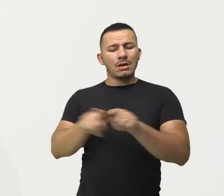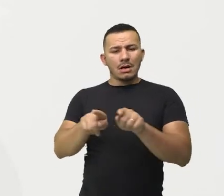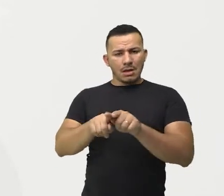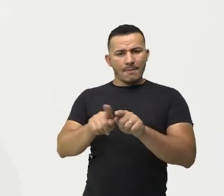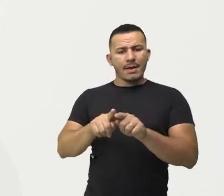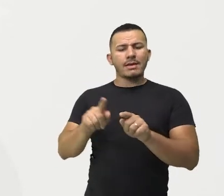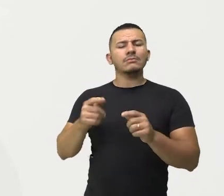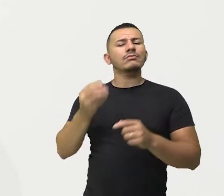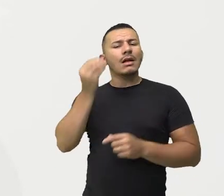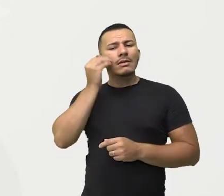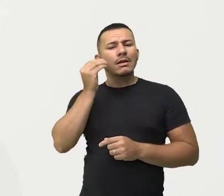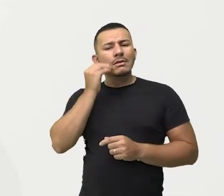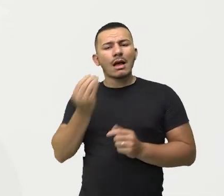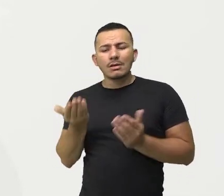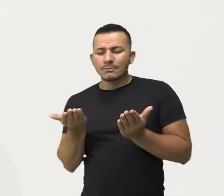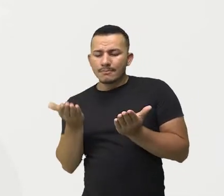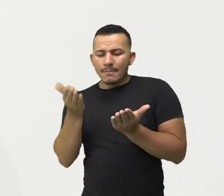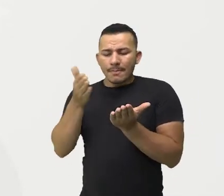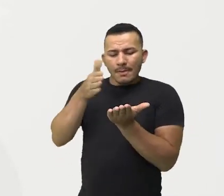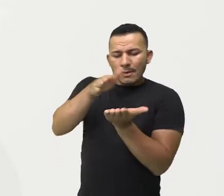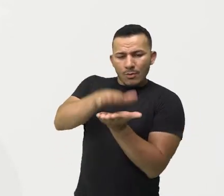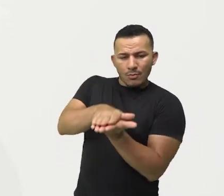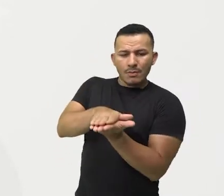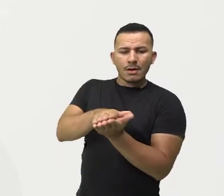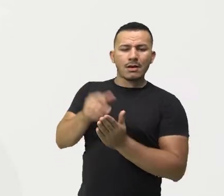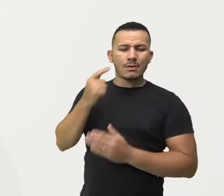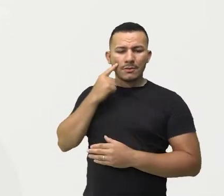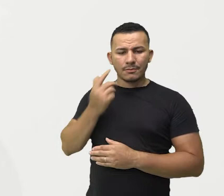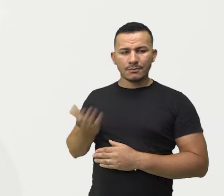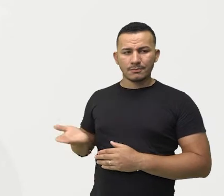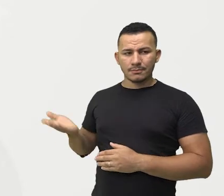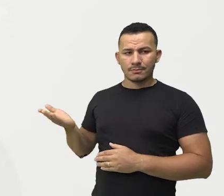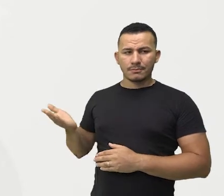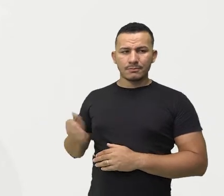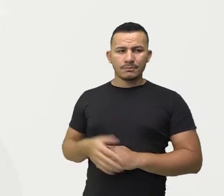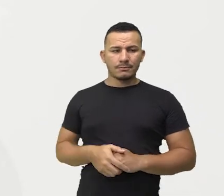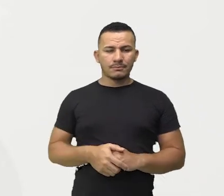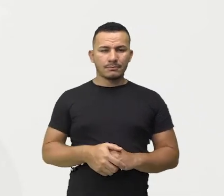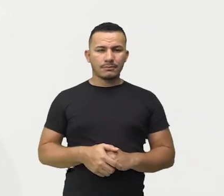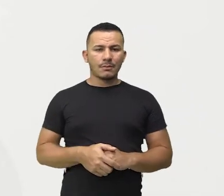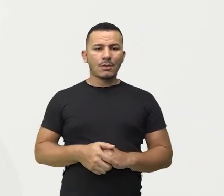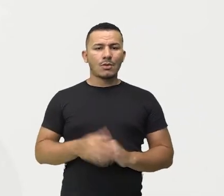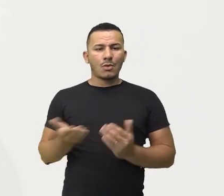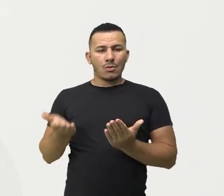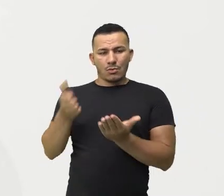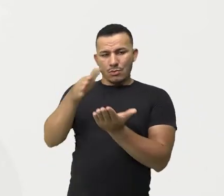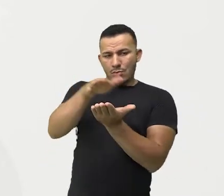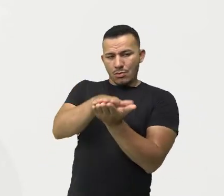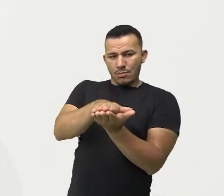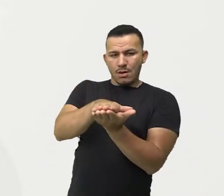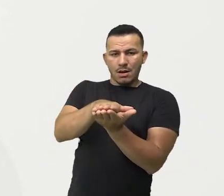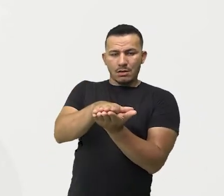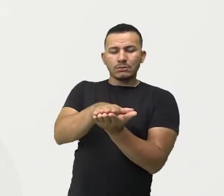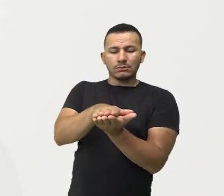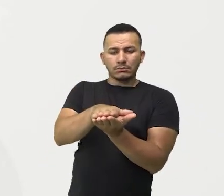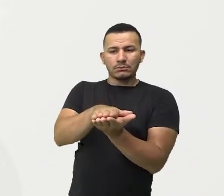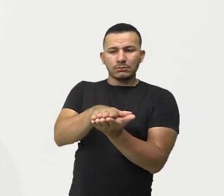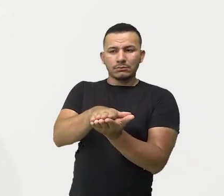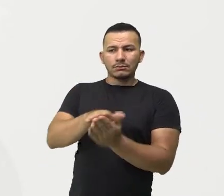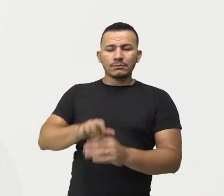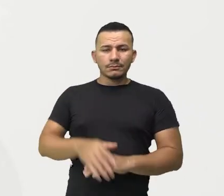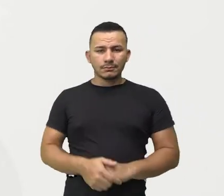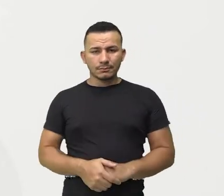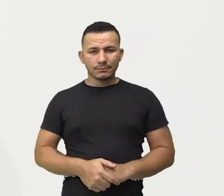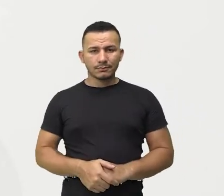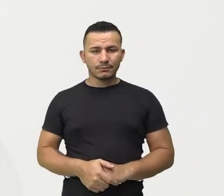e vou traçar os eixos de simetria. Olha lá, traçando eixo de simetria aqui, eu vou dobrar, opa, risquei, eu vou dobrar